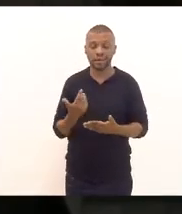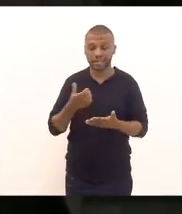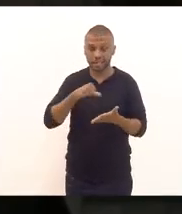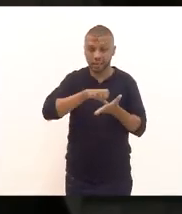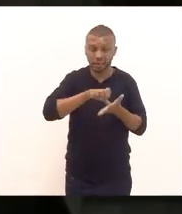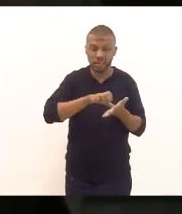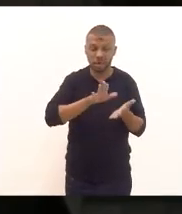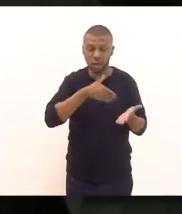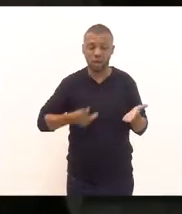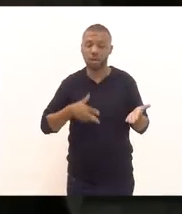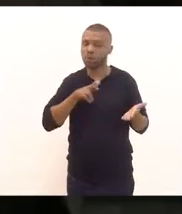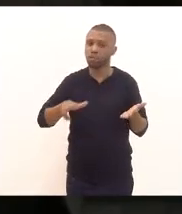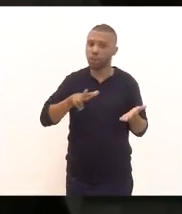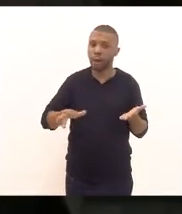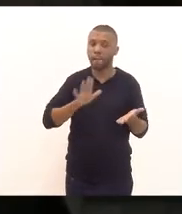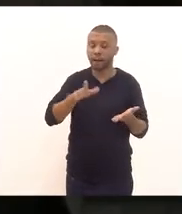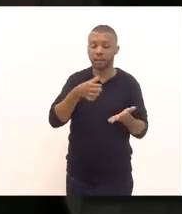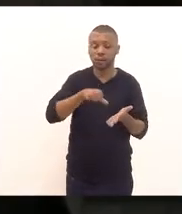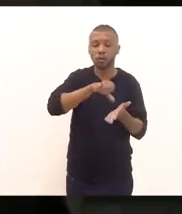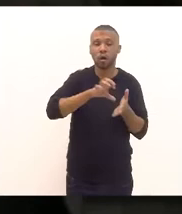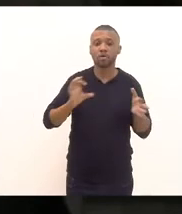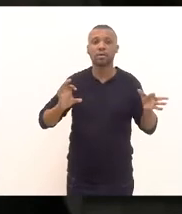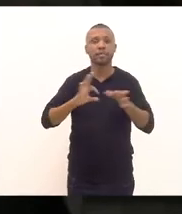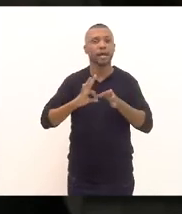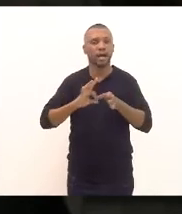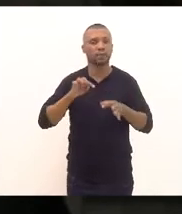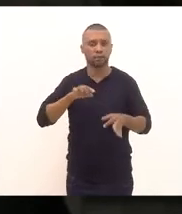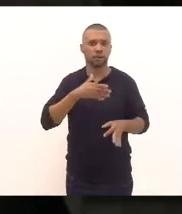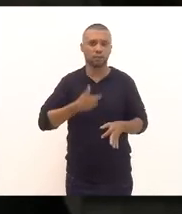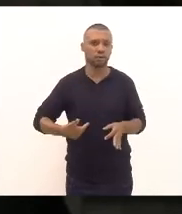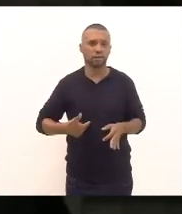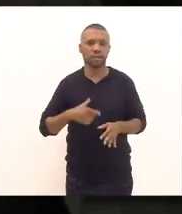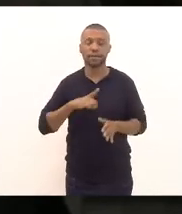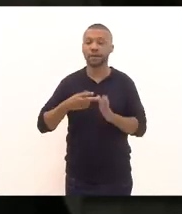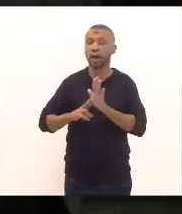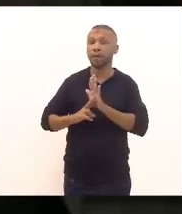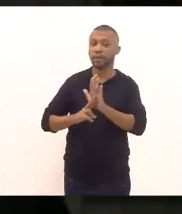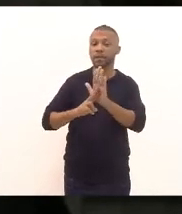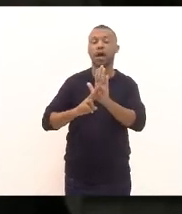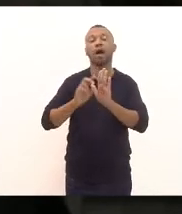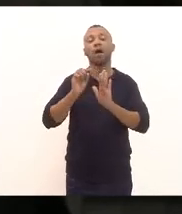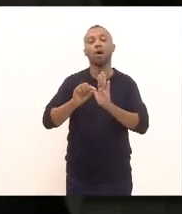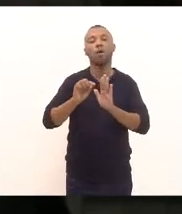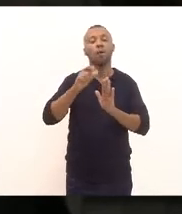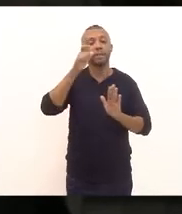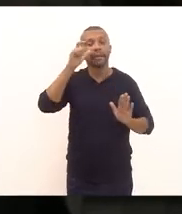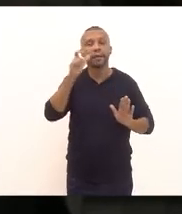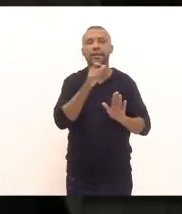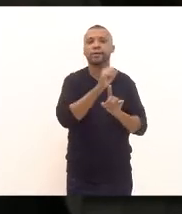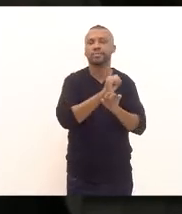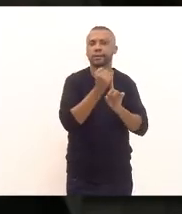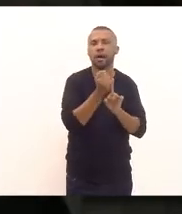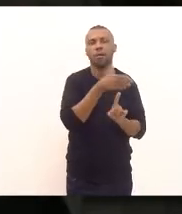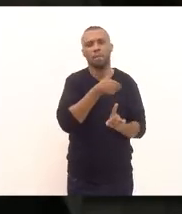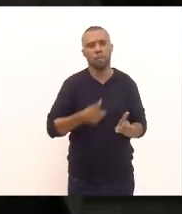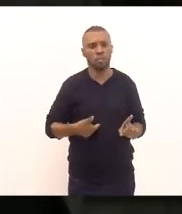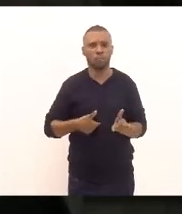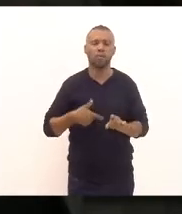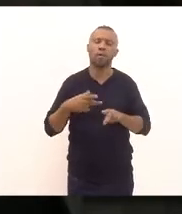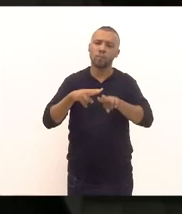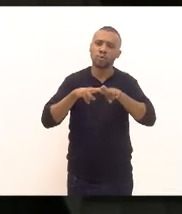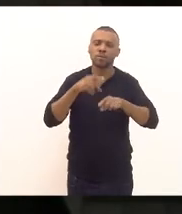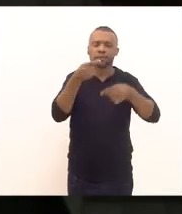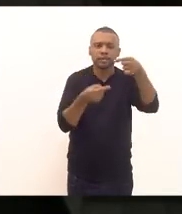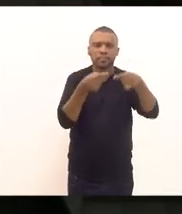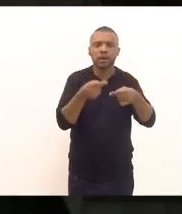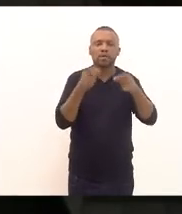órgãos de estado e deve zelar pelo interesse público deve representar o interesse público seu papel regulador e fiscalizador portanto faça